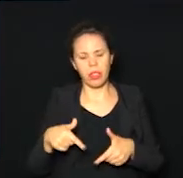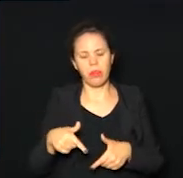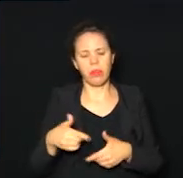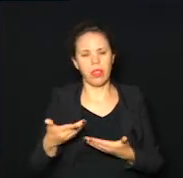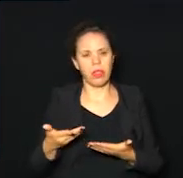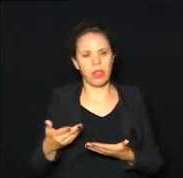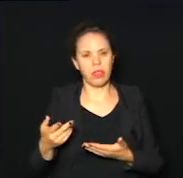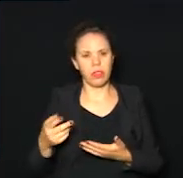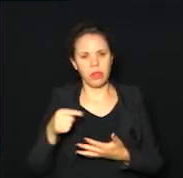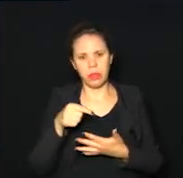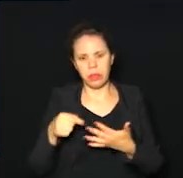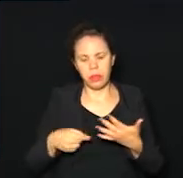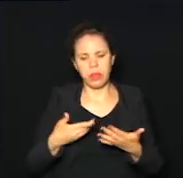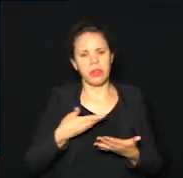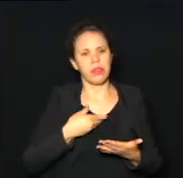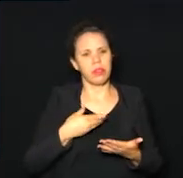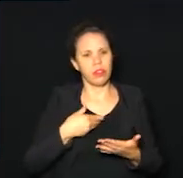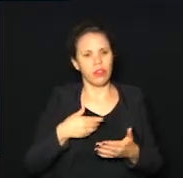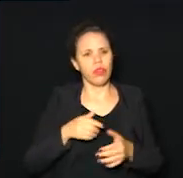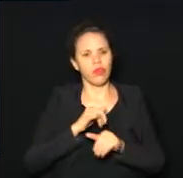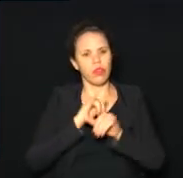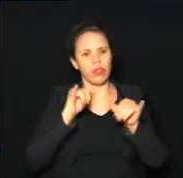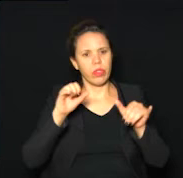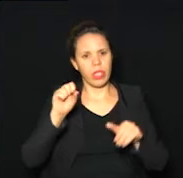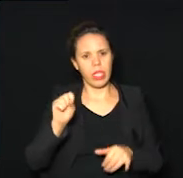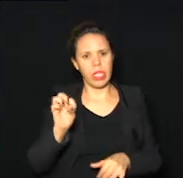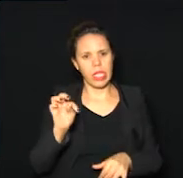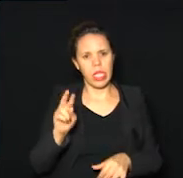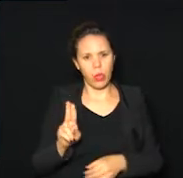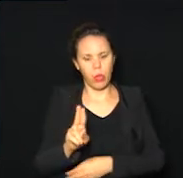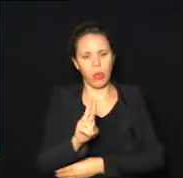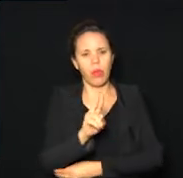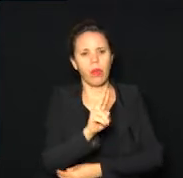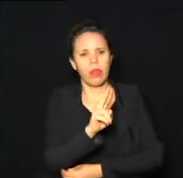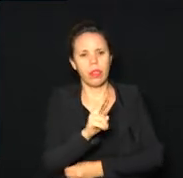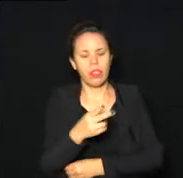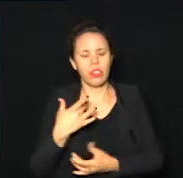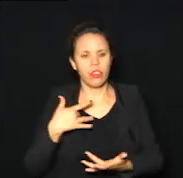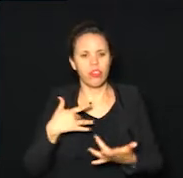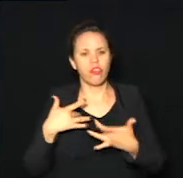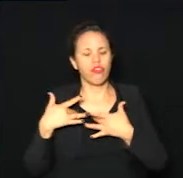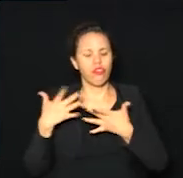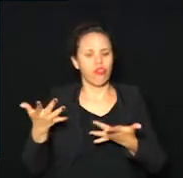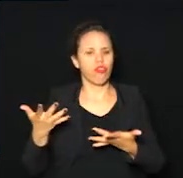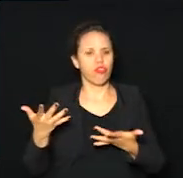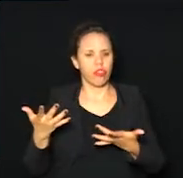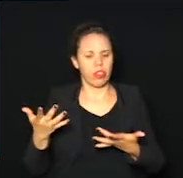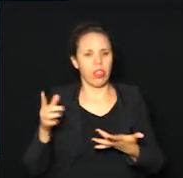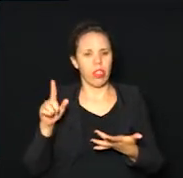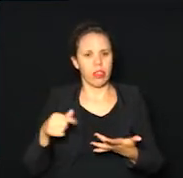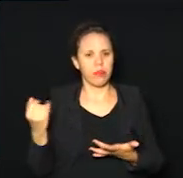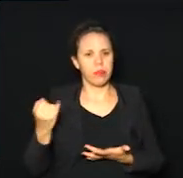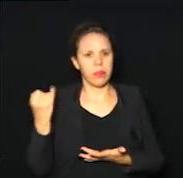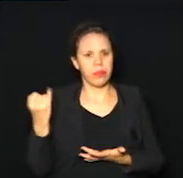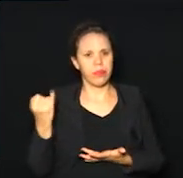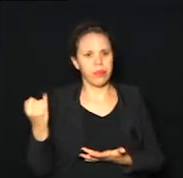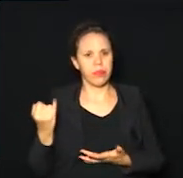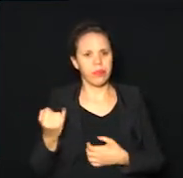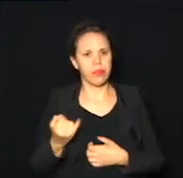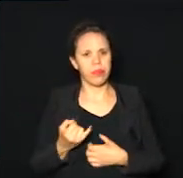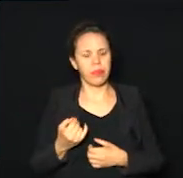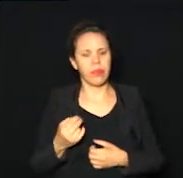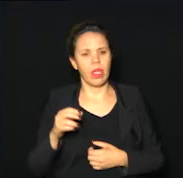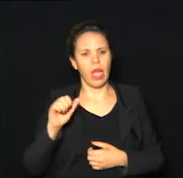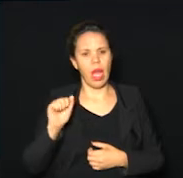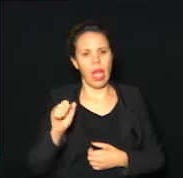está numa campanha, junto com o STU aí, uma campanha de solidariedade, e isso é importante, né, do Unicamp